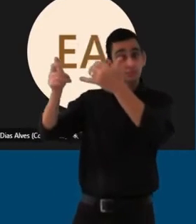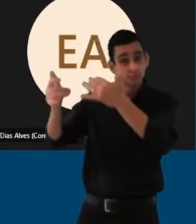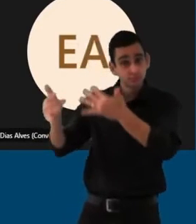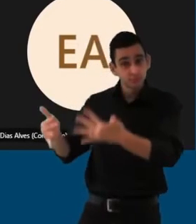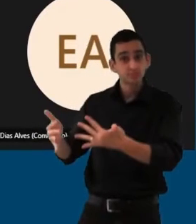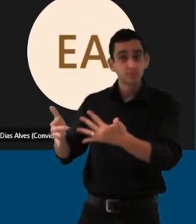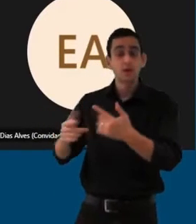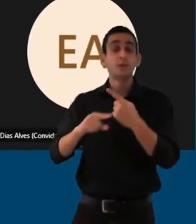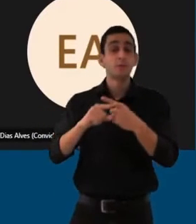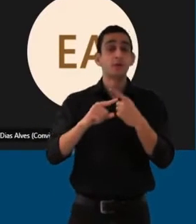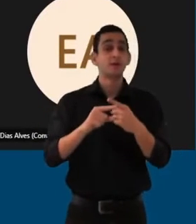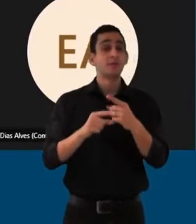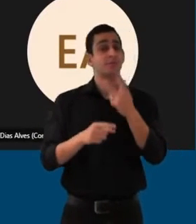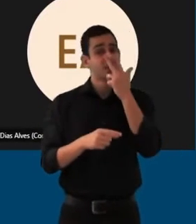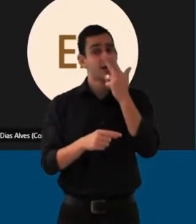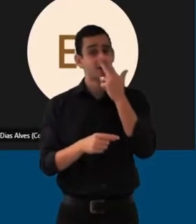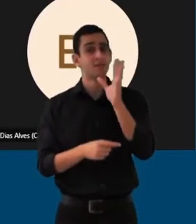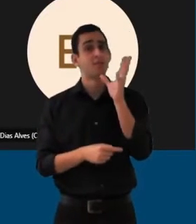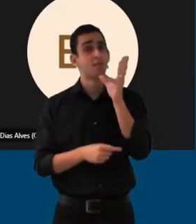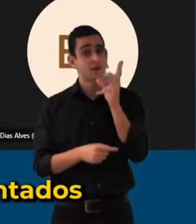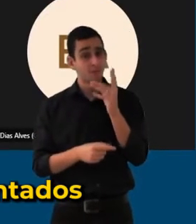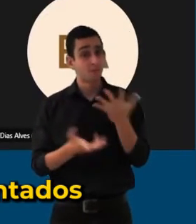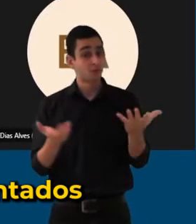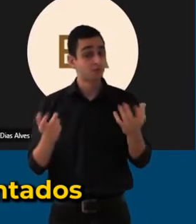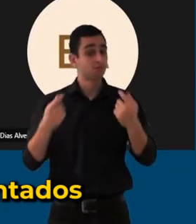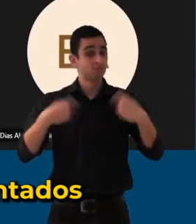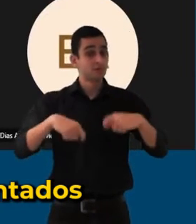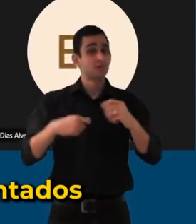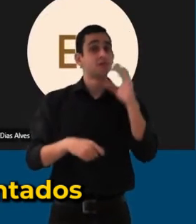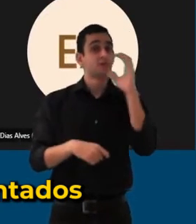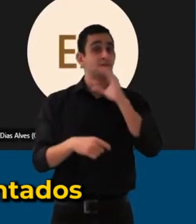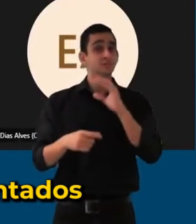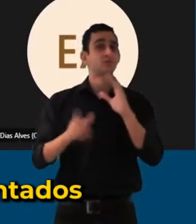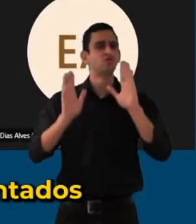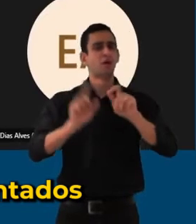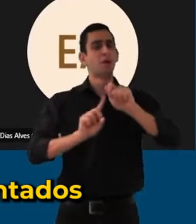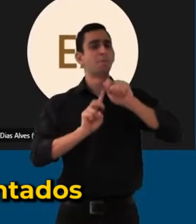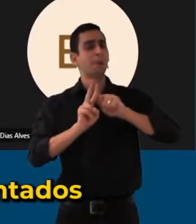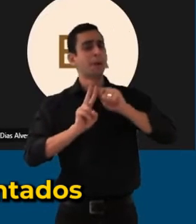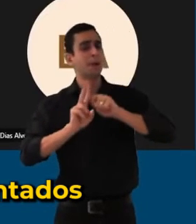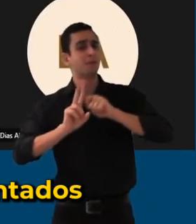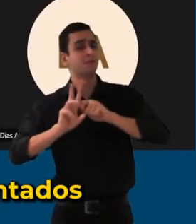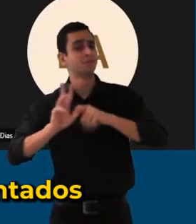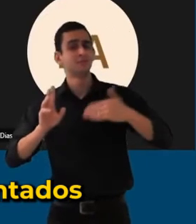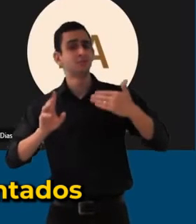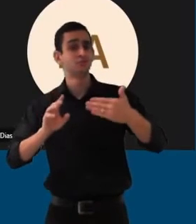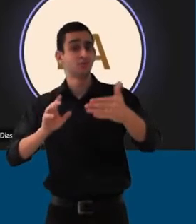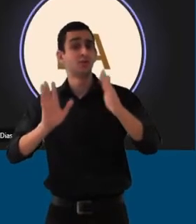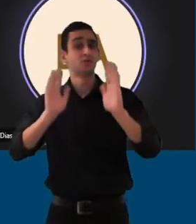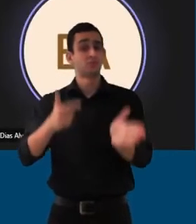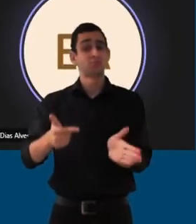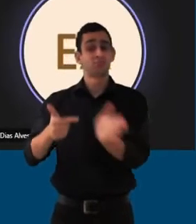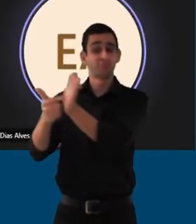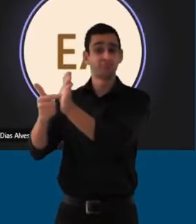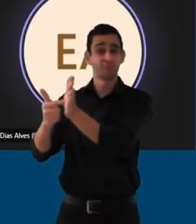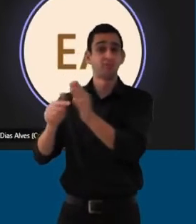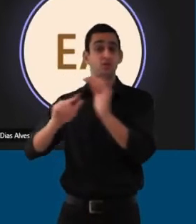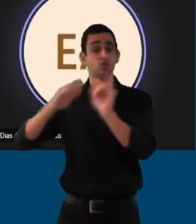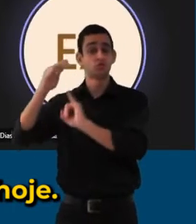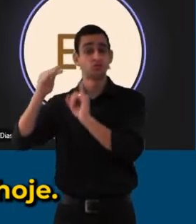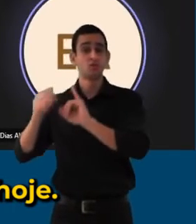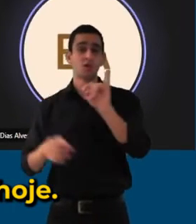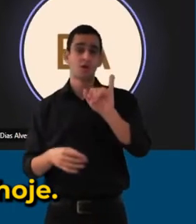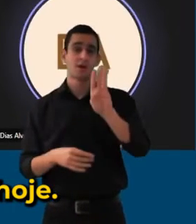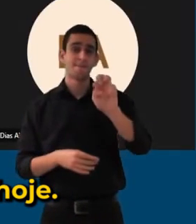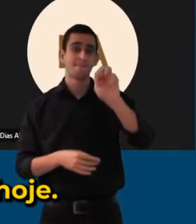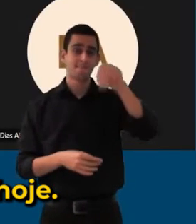ver esses esclarecimentos, né? Porque parece que já tem vários meses em que eles foram apresentados, né?